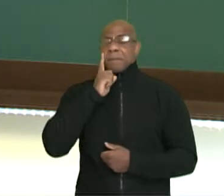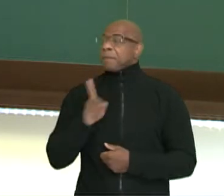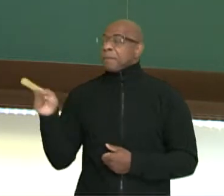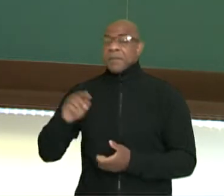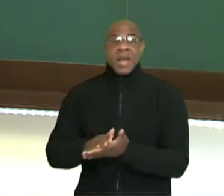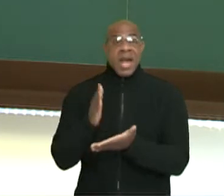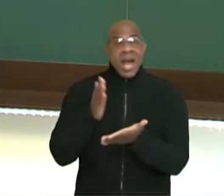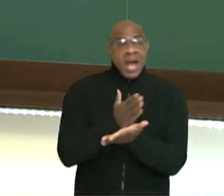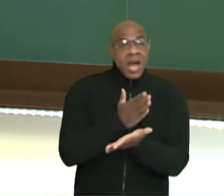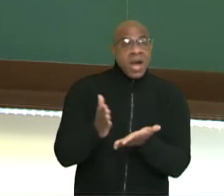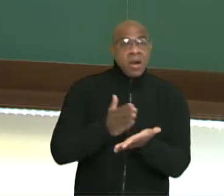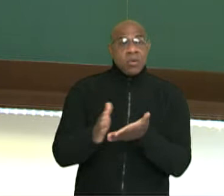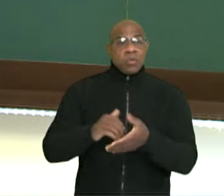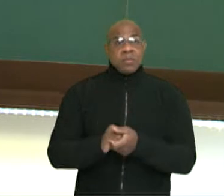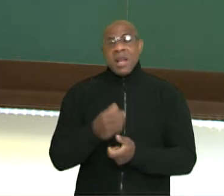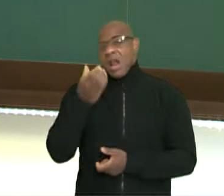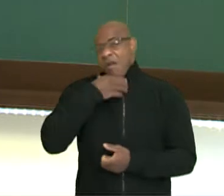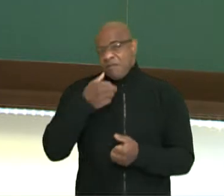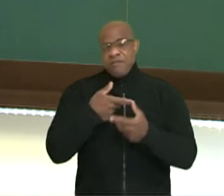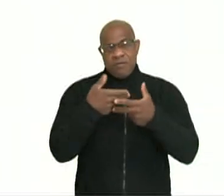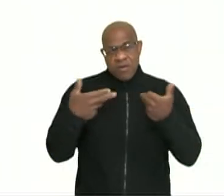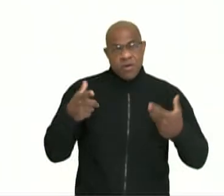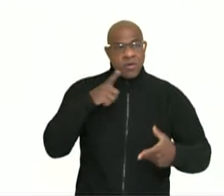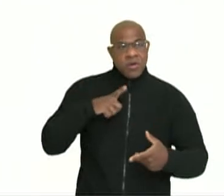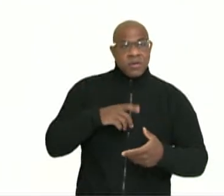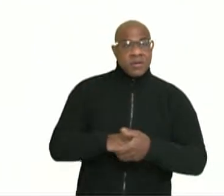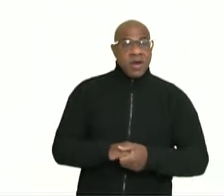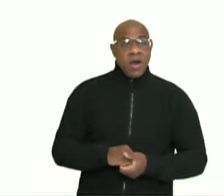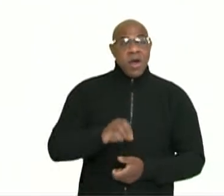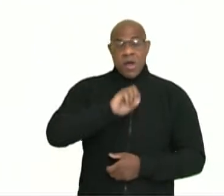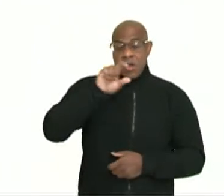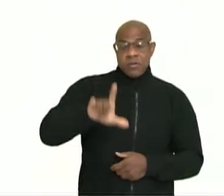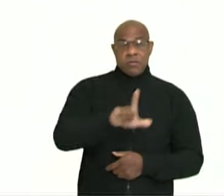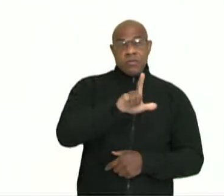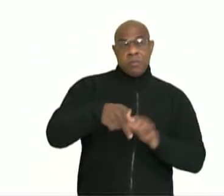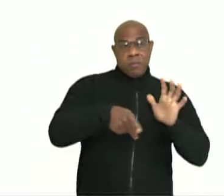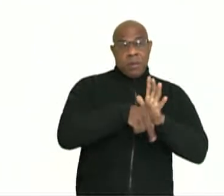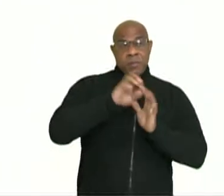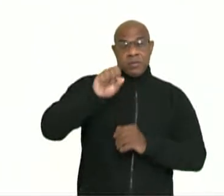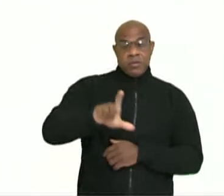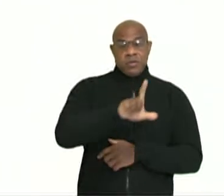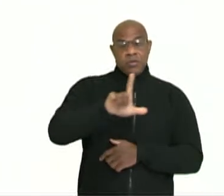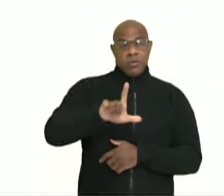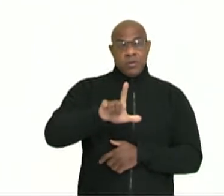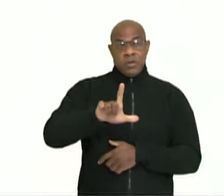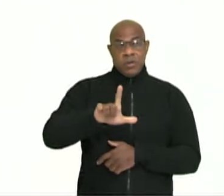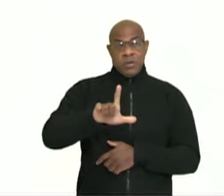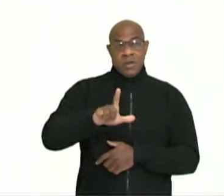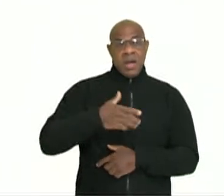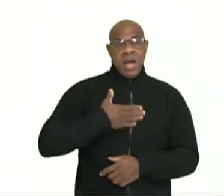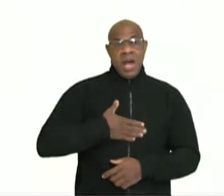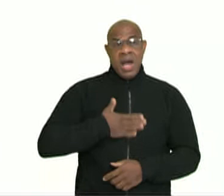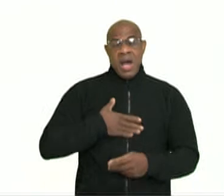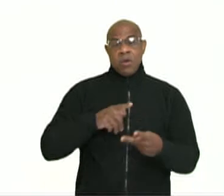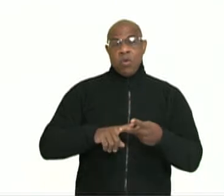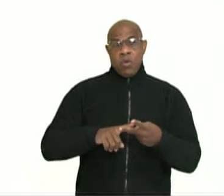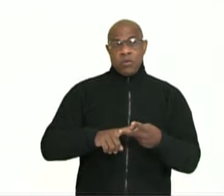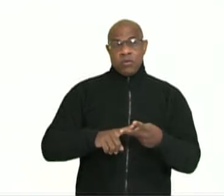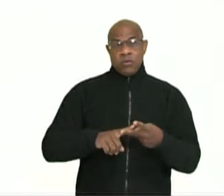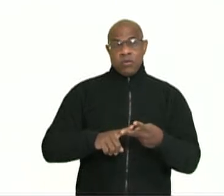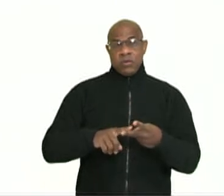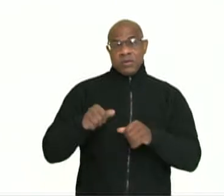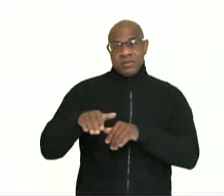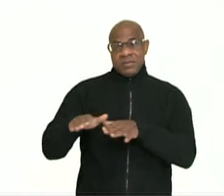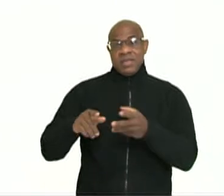algumas frutas, como eu falei, de julho, ó, a nossa tabelinha vai de julho, agosto, setembro, outubro, novembro, dezembro e